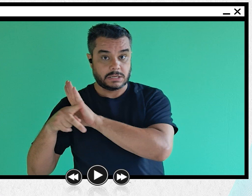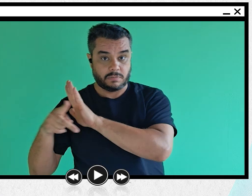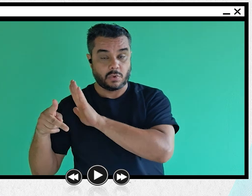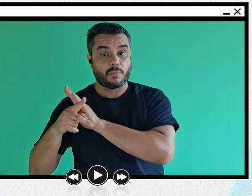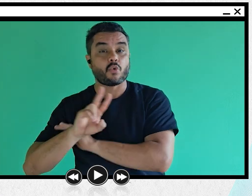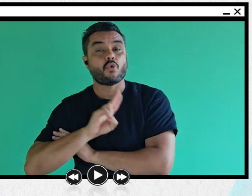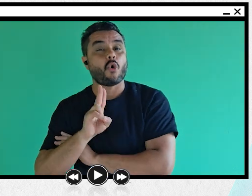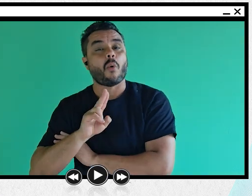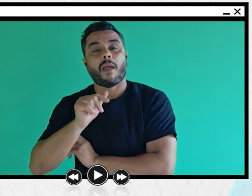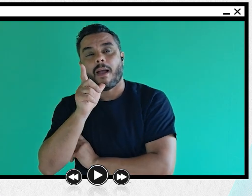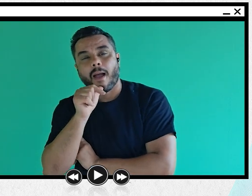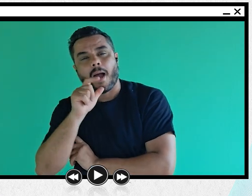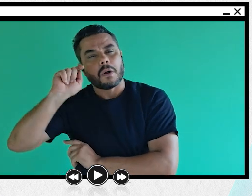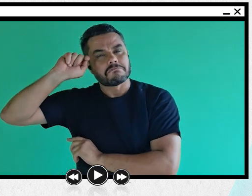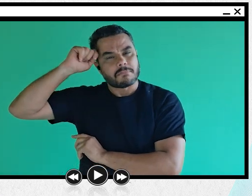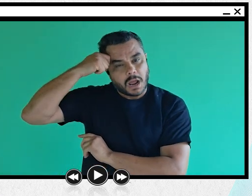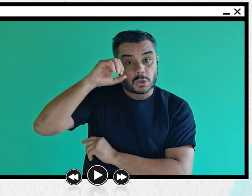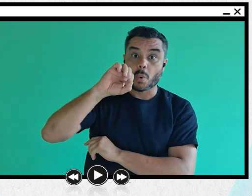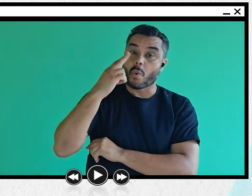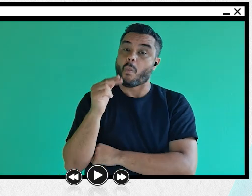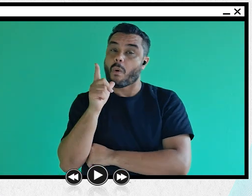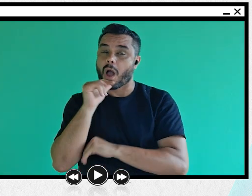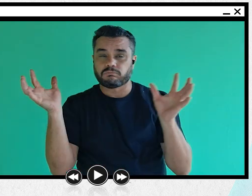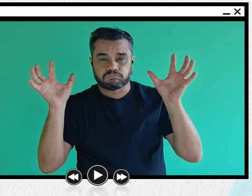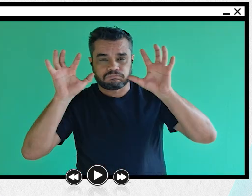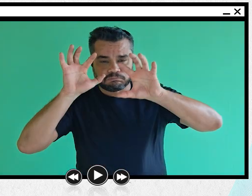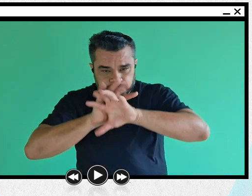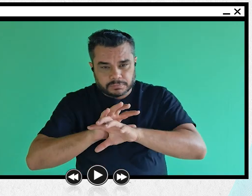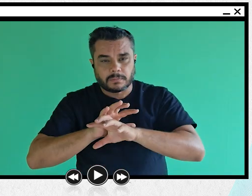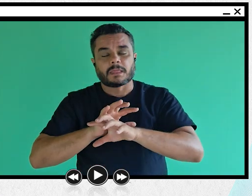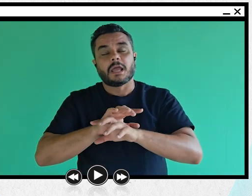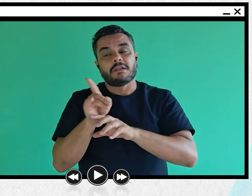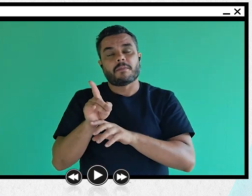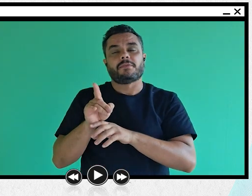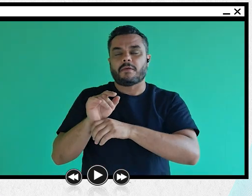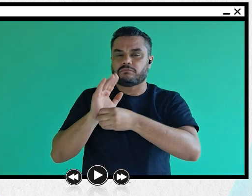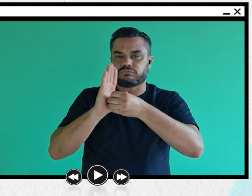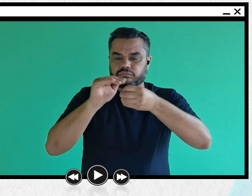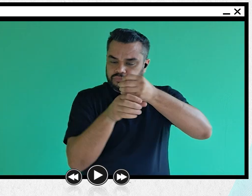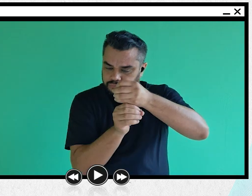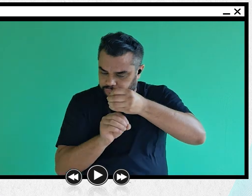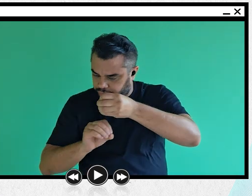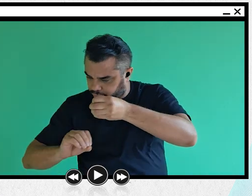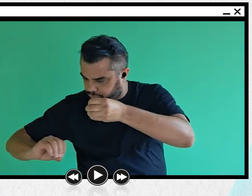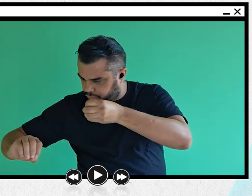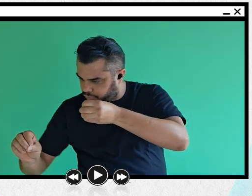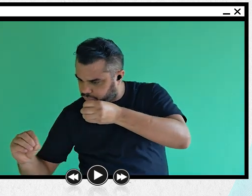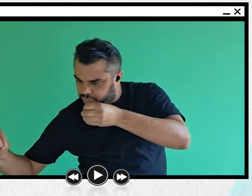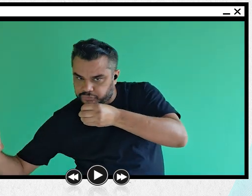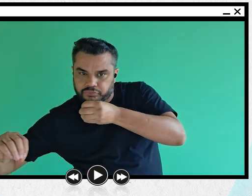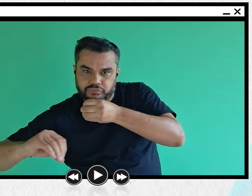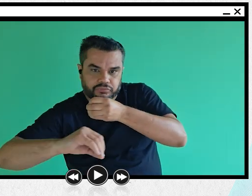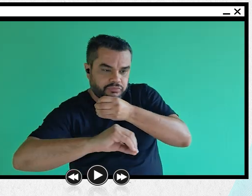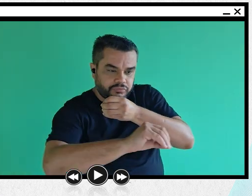águas escuras ou águas pretas, eles vão para a fossa séptica biodigestora, o restante do esgoto da residência